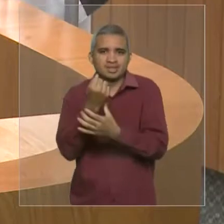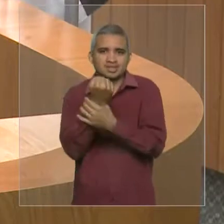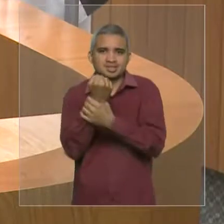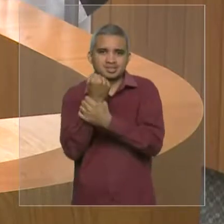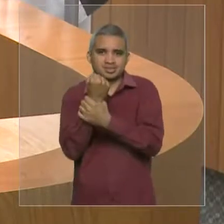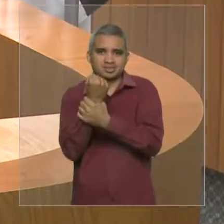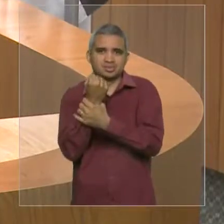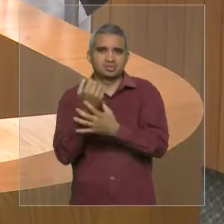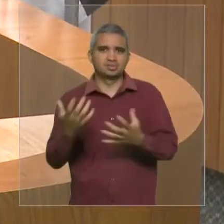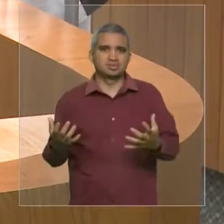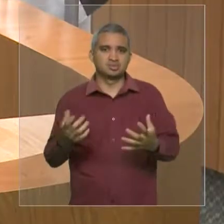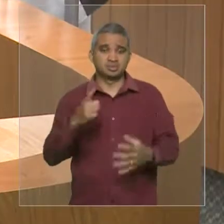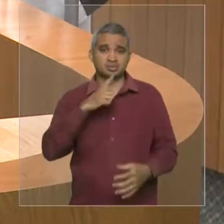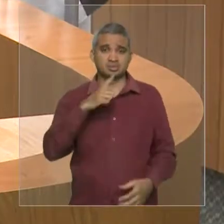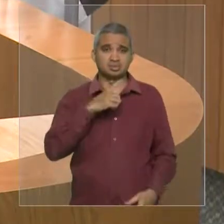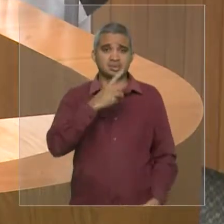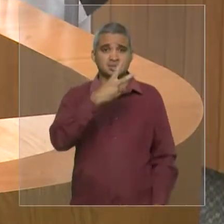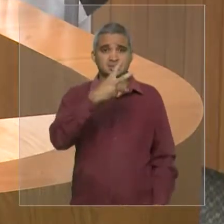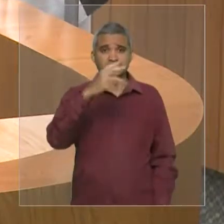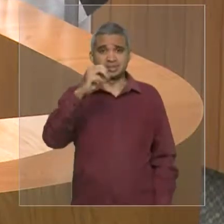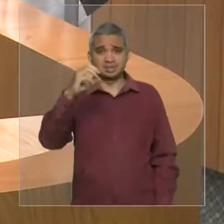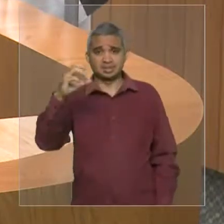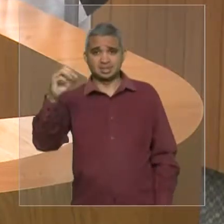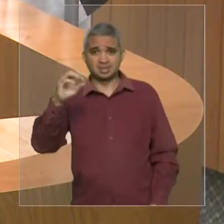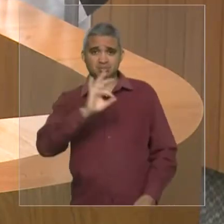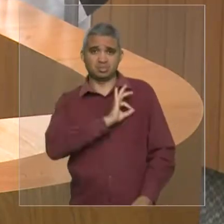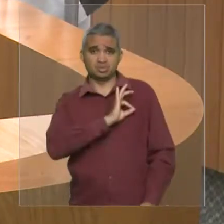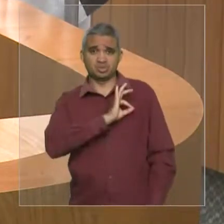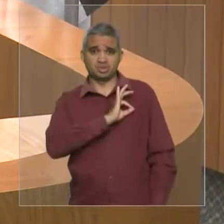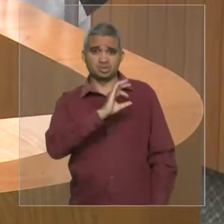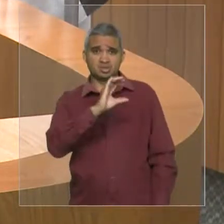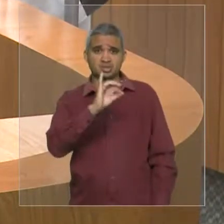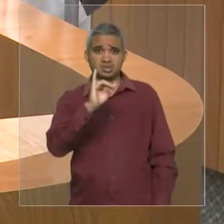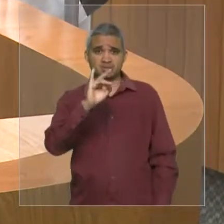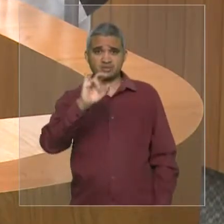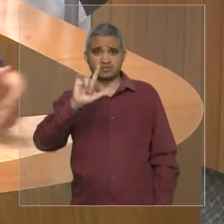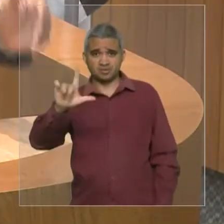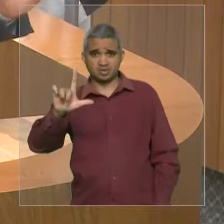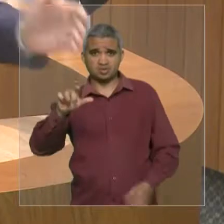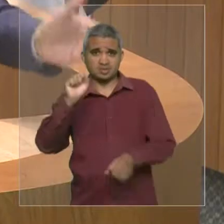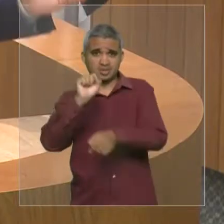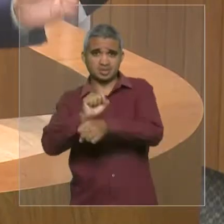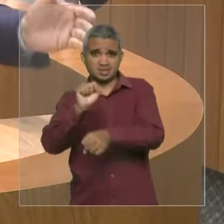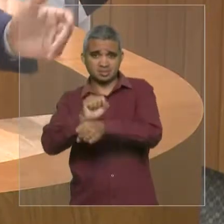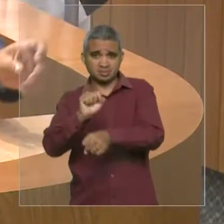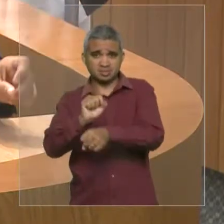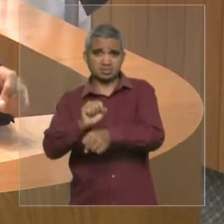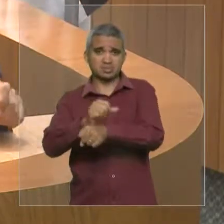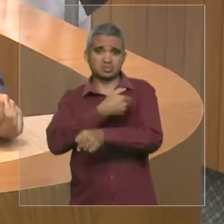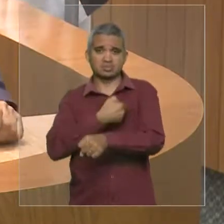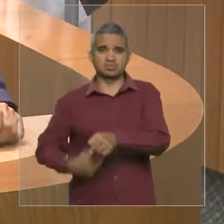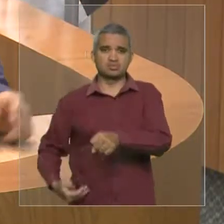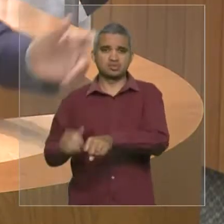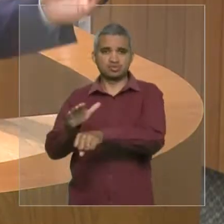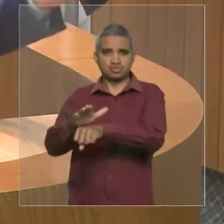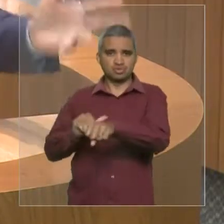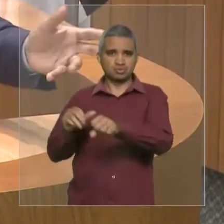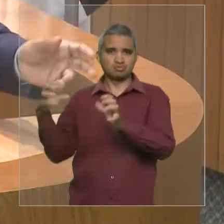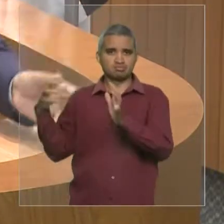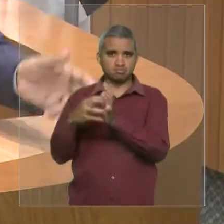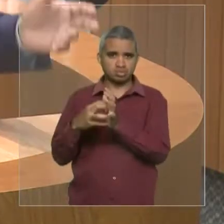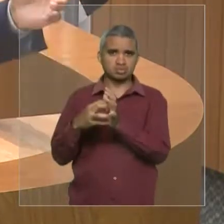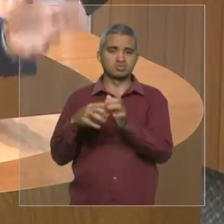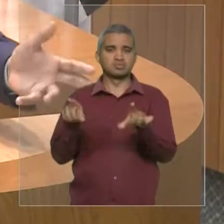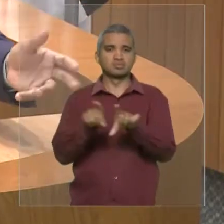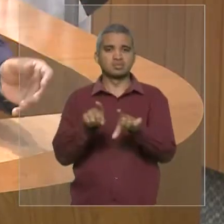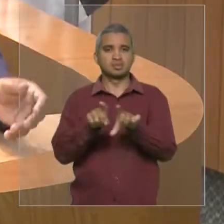civis aguardando o chamamento, aguardando a nomeação. Temos mais 1.750 policiais